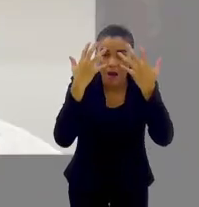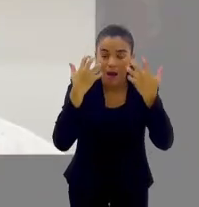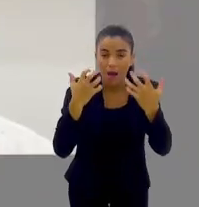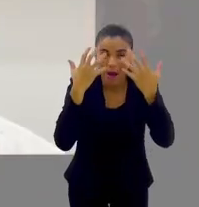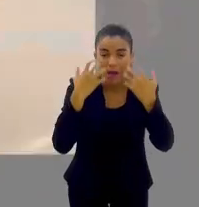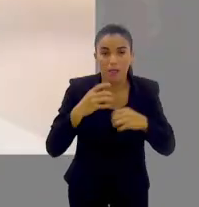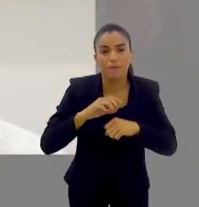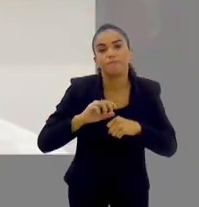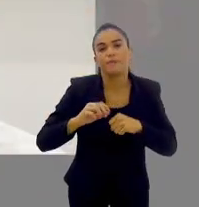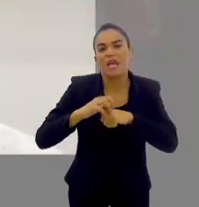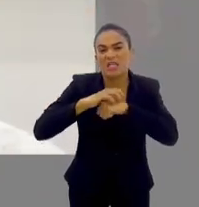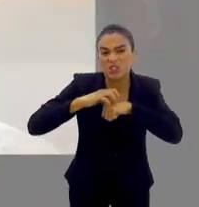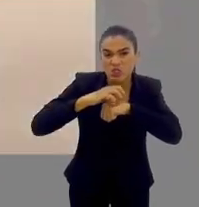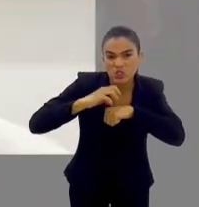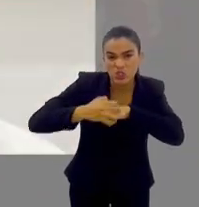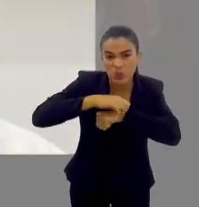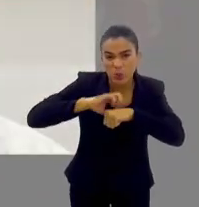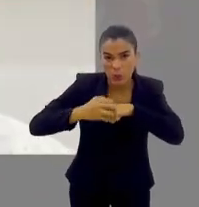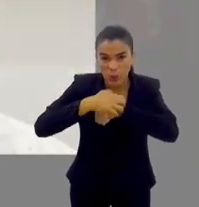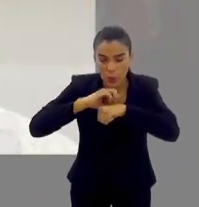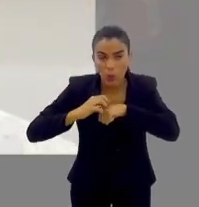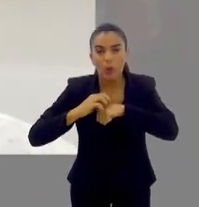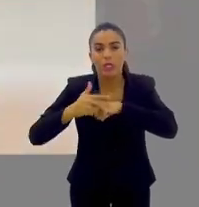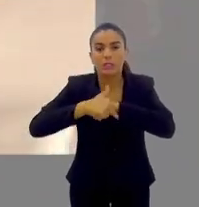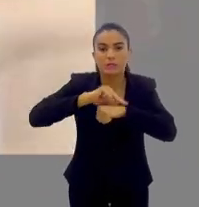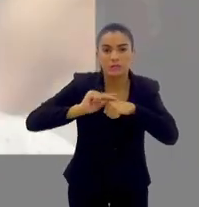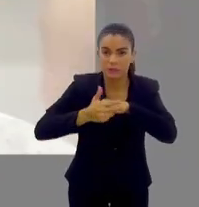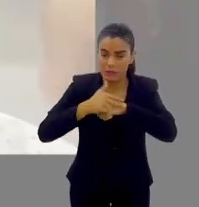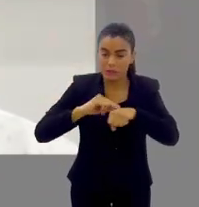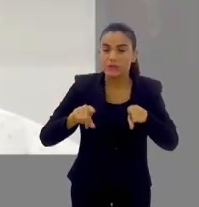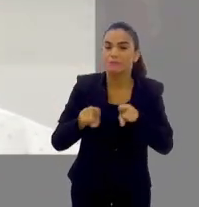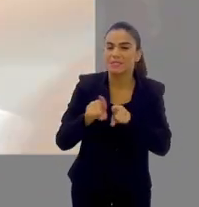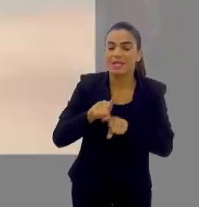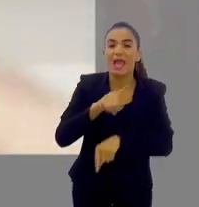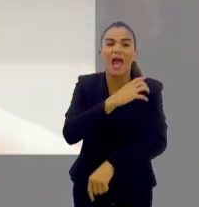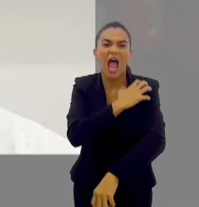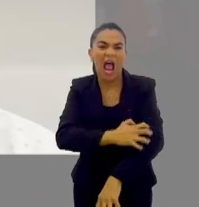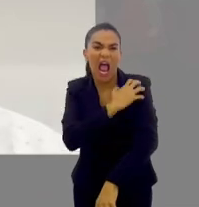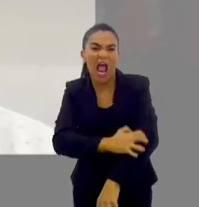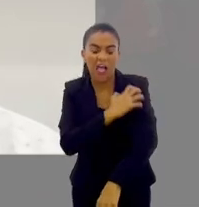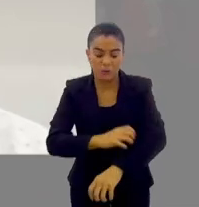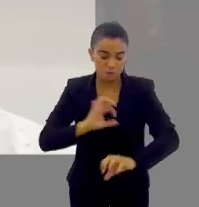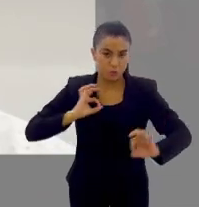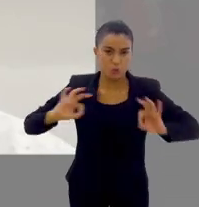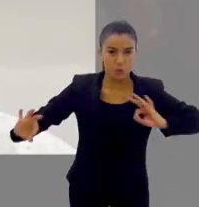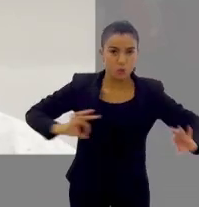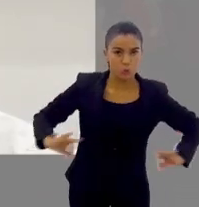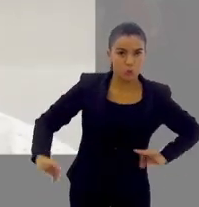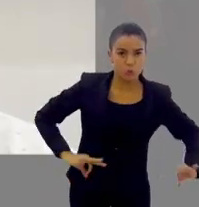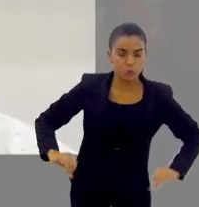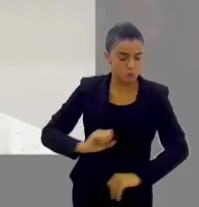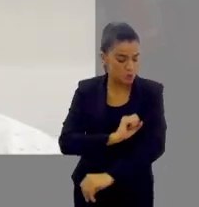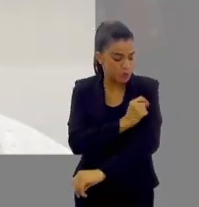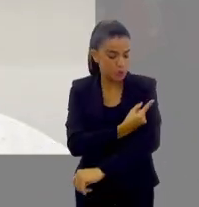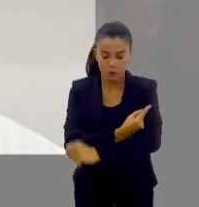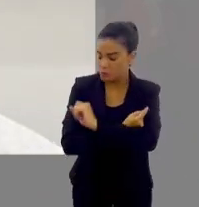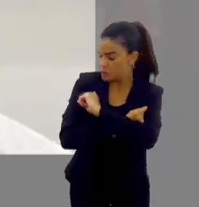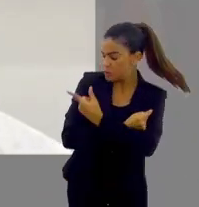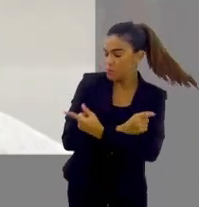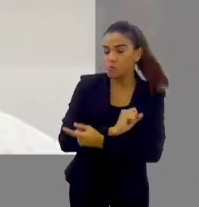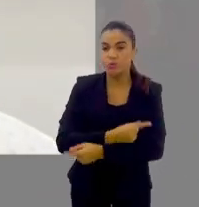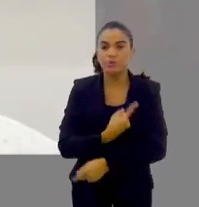conjuntivite. Né? Chikungunya e zika fazem. Dengue, o rash, que é aquela coceira com lesões de pele, já é